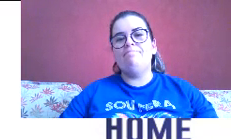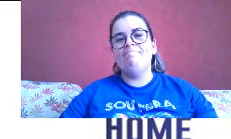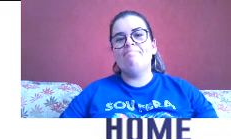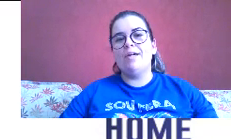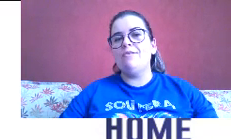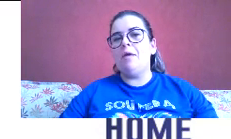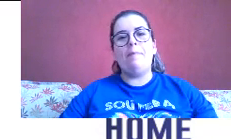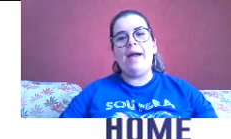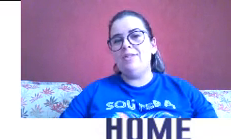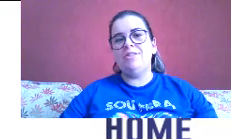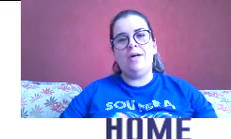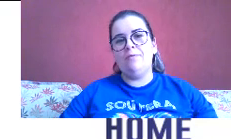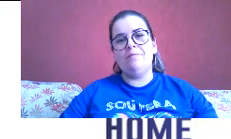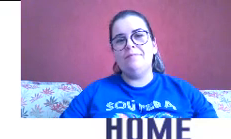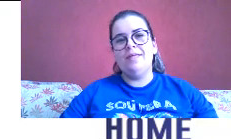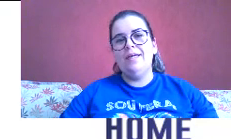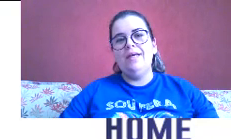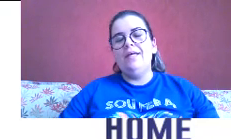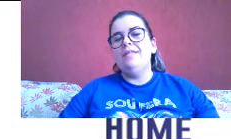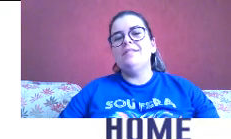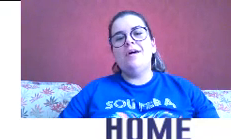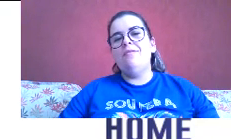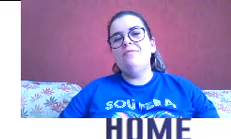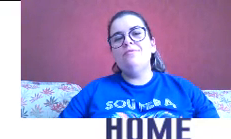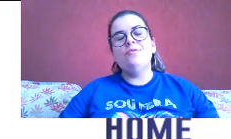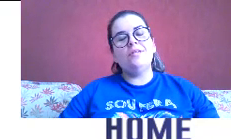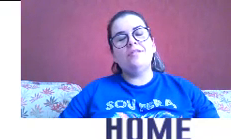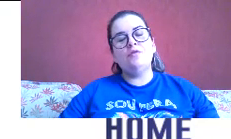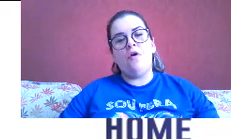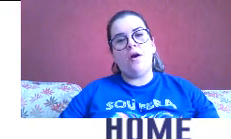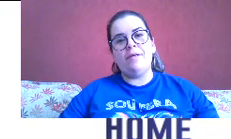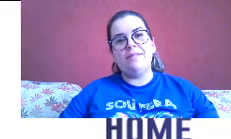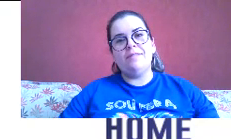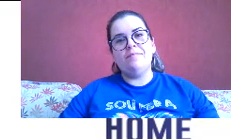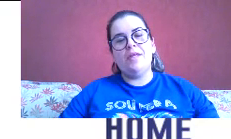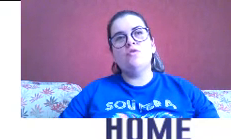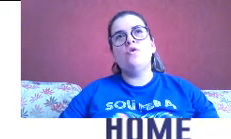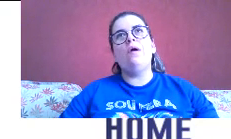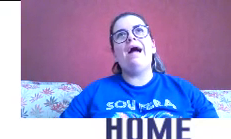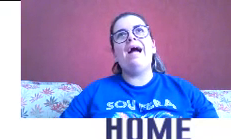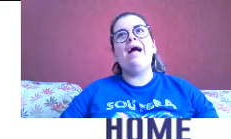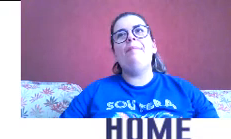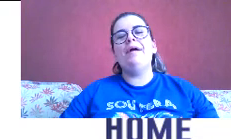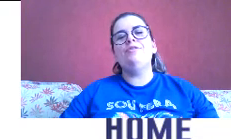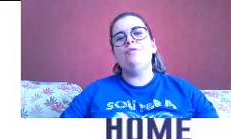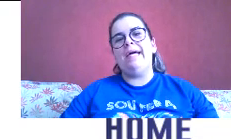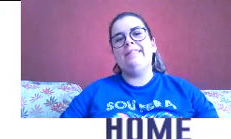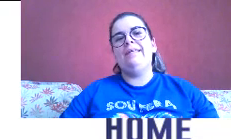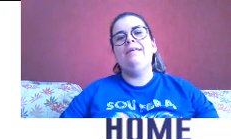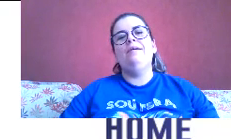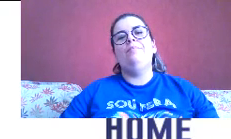gente que eu tenho paixão são os Transformers eu sou